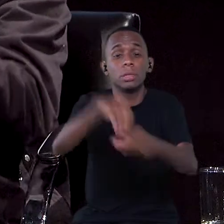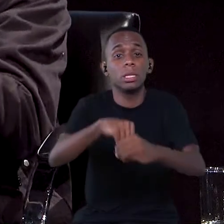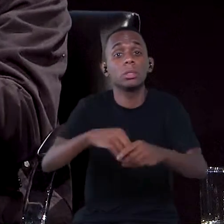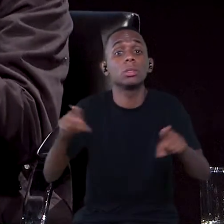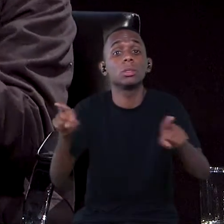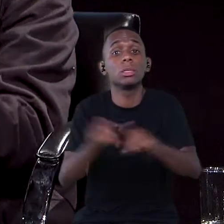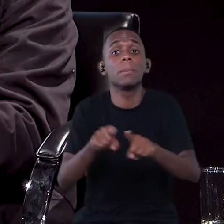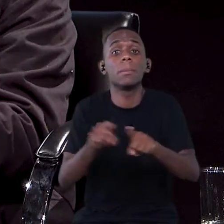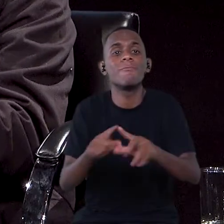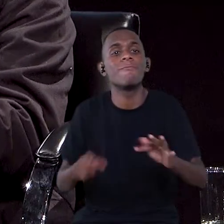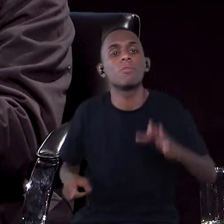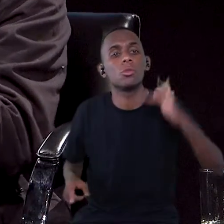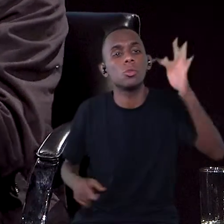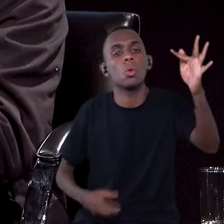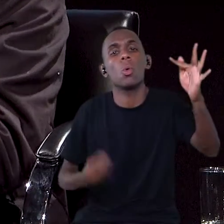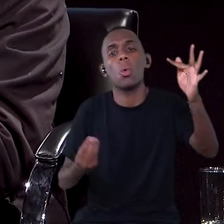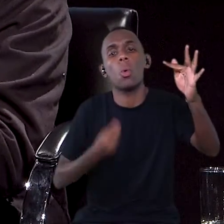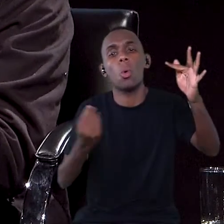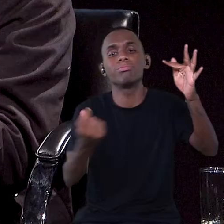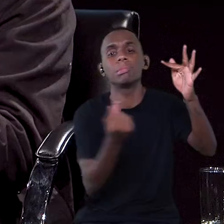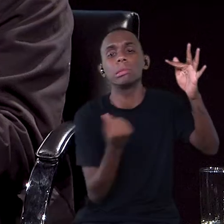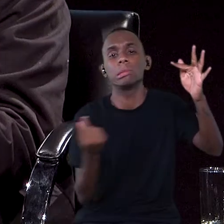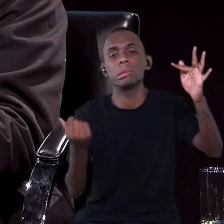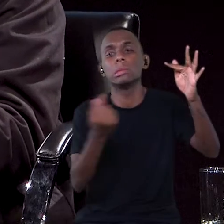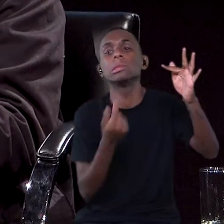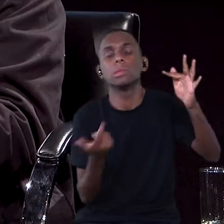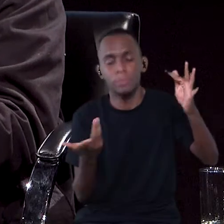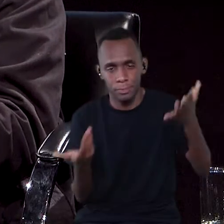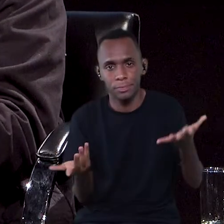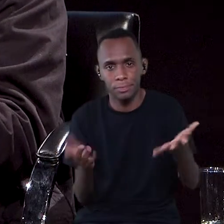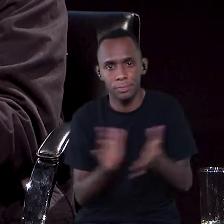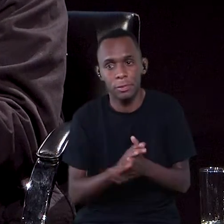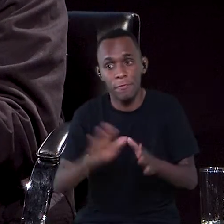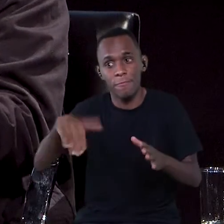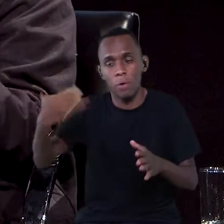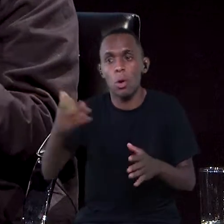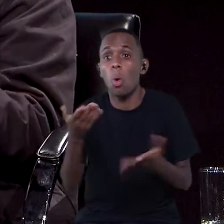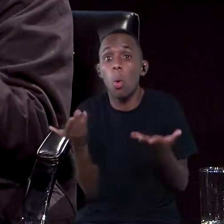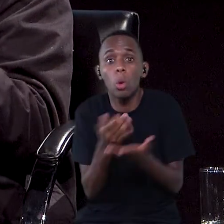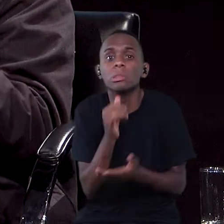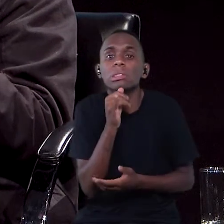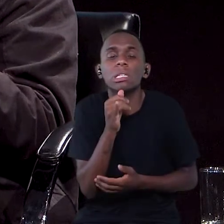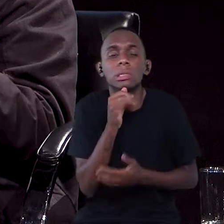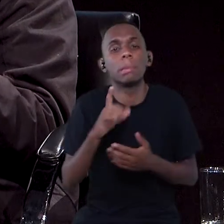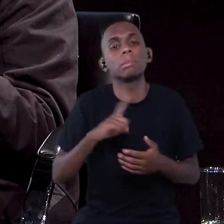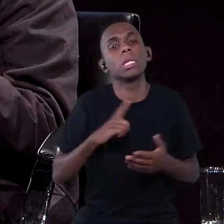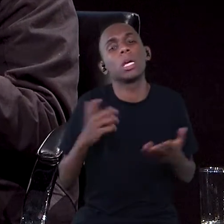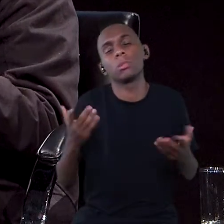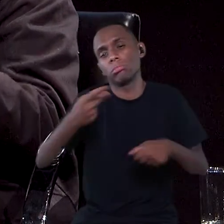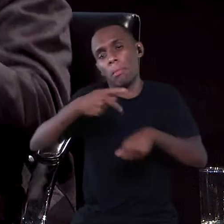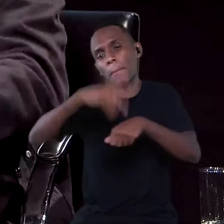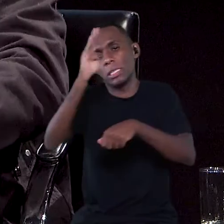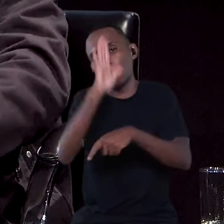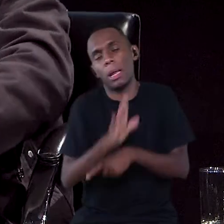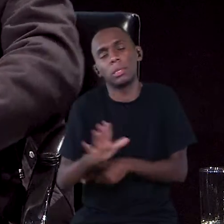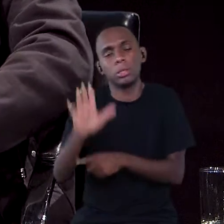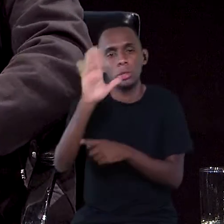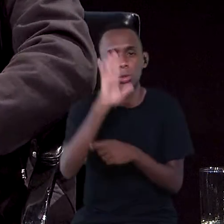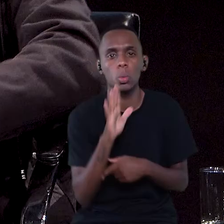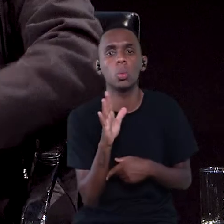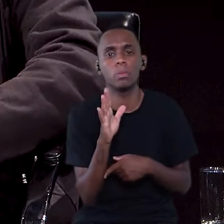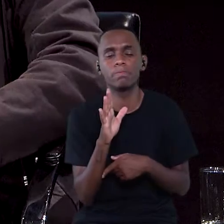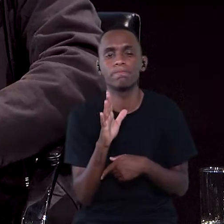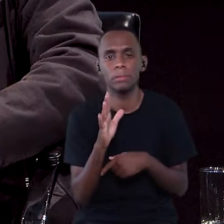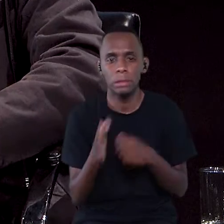a projeção dos valores dessas culturas para fora desses próprios territórios. Hoje, por exemplo, se você tem no Brasil uma população